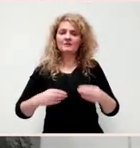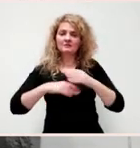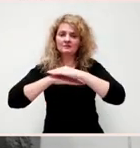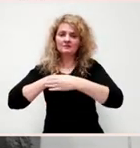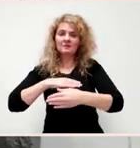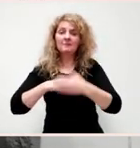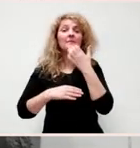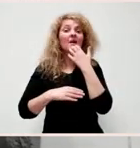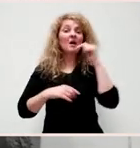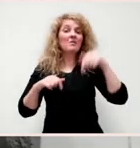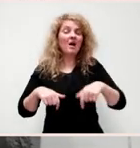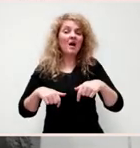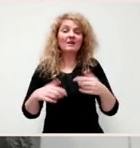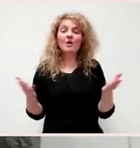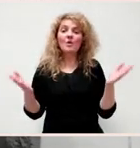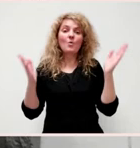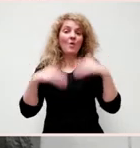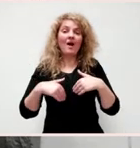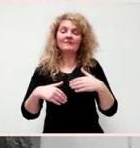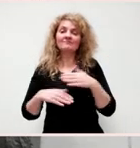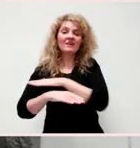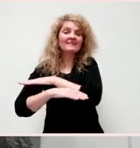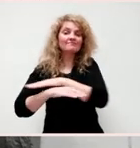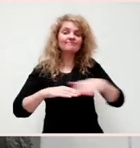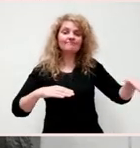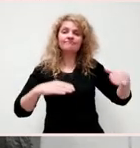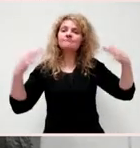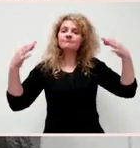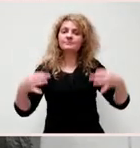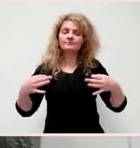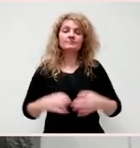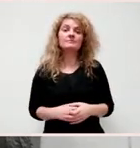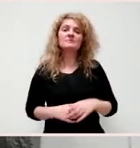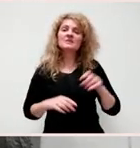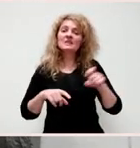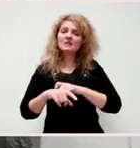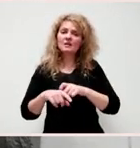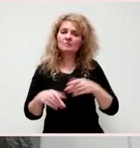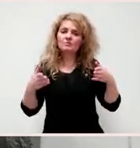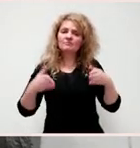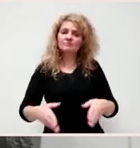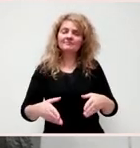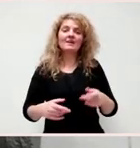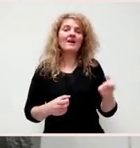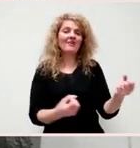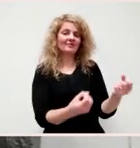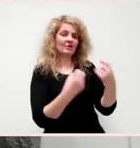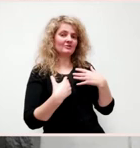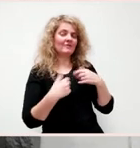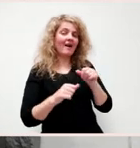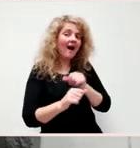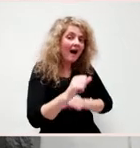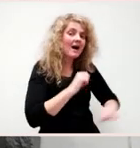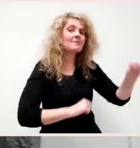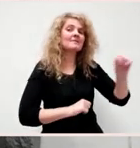pliegues. Sen embargo, aquí, como xa comentei, vemos unha superficie lisa. Este tipo de sepulcro xa nos adianta os